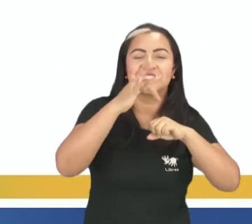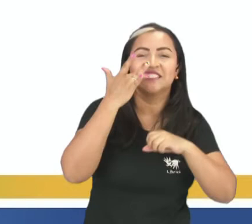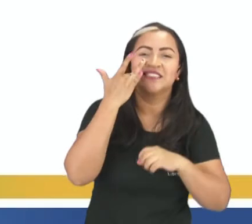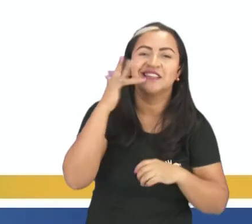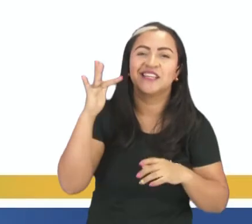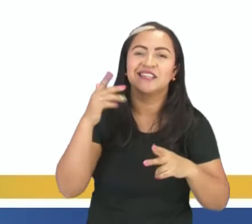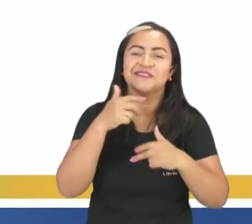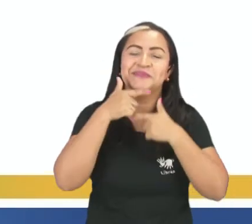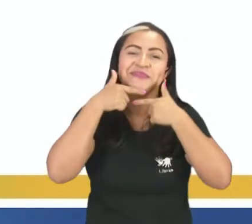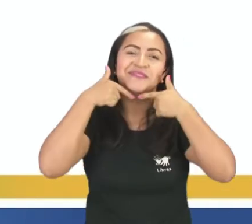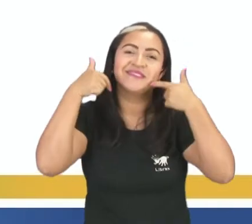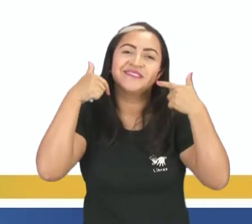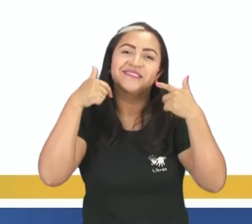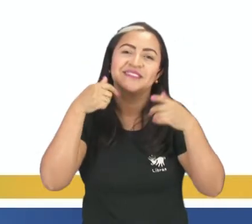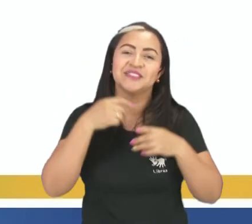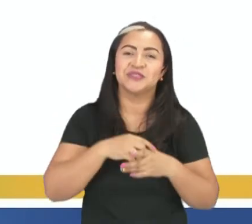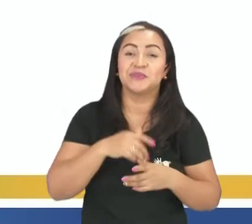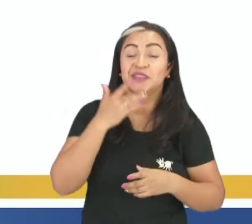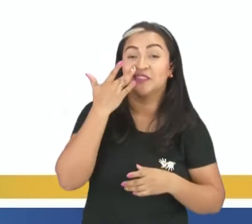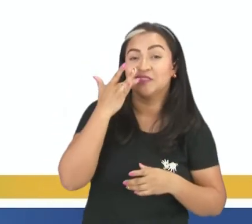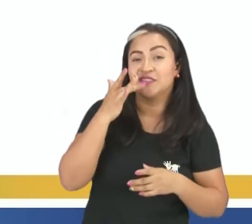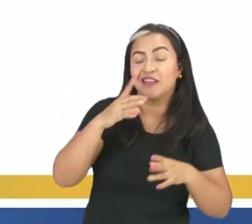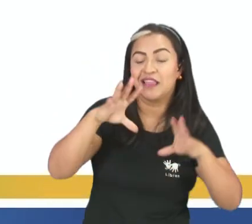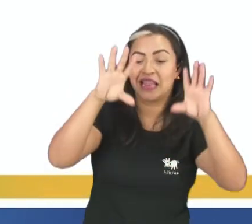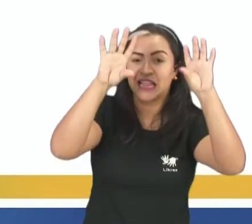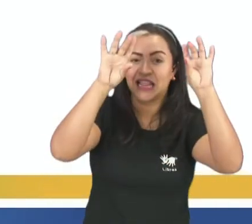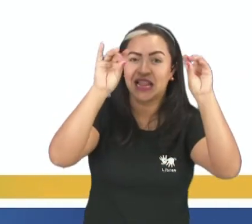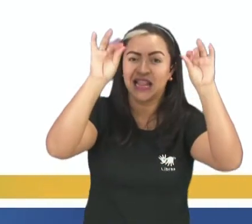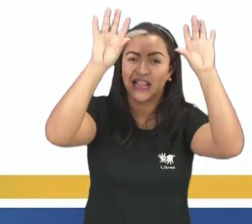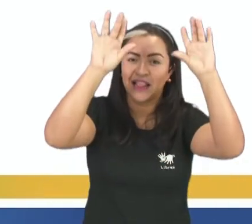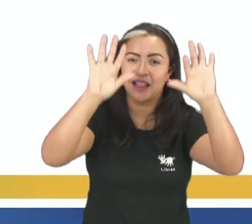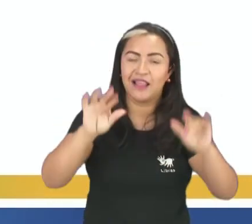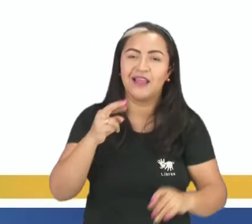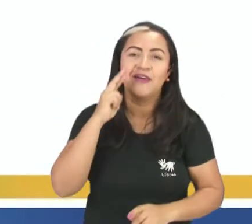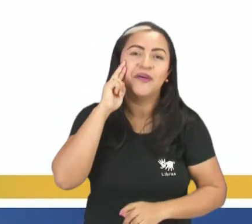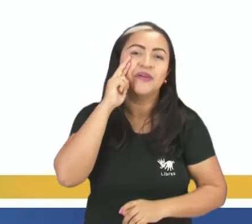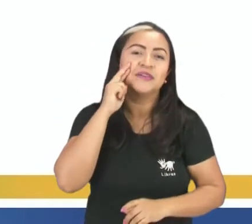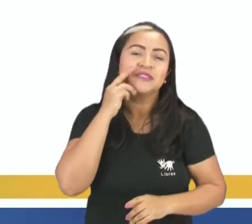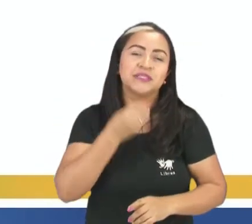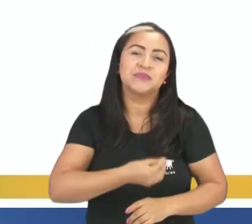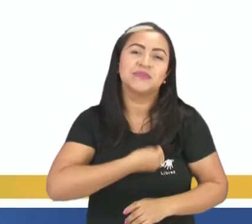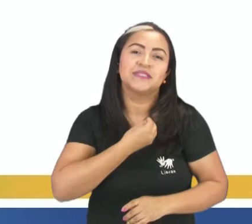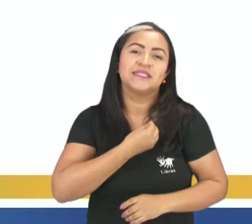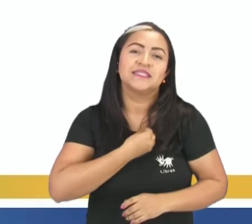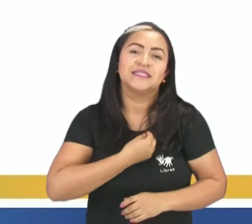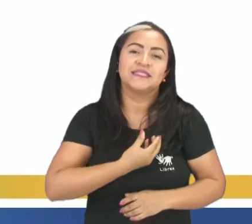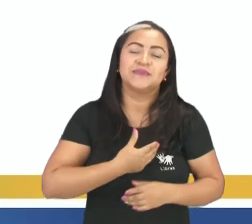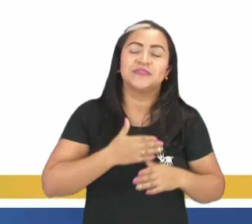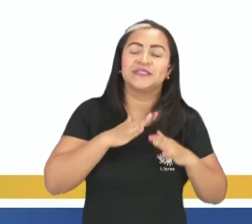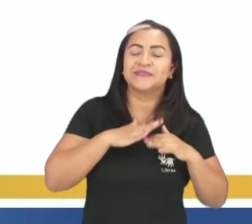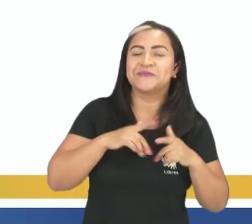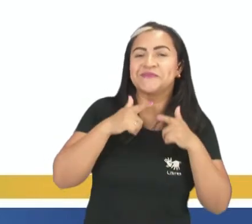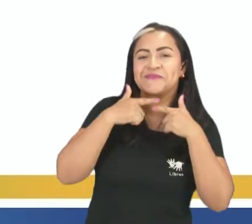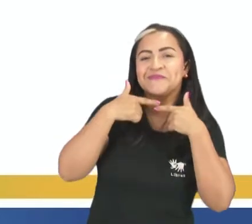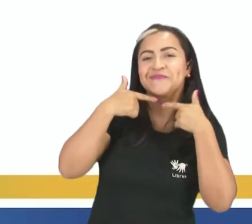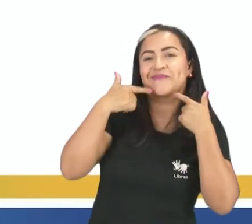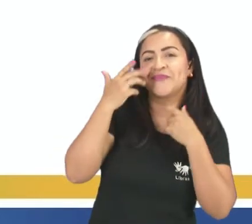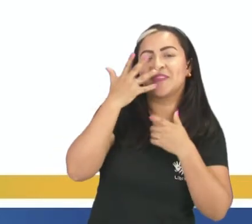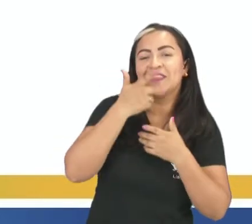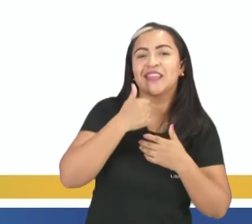riso, debaixo de ouro e neve cor-de-rosa, presença moderada e graciosa, onde